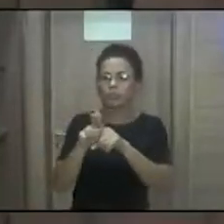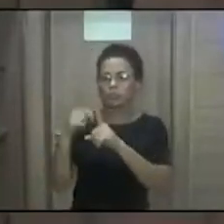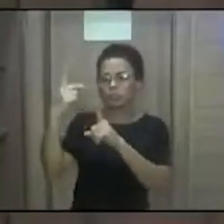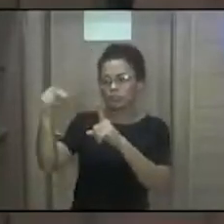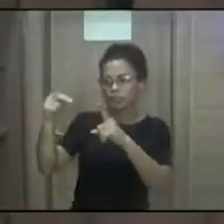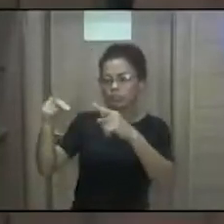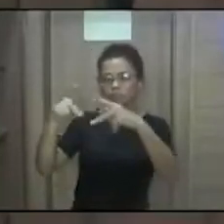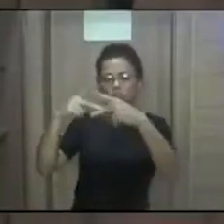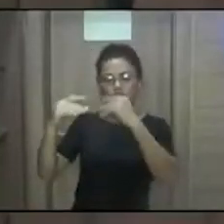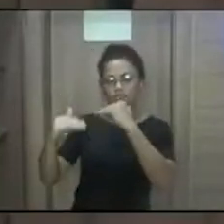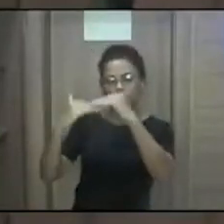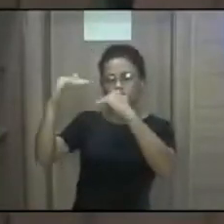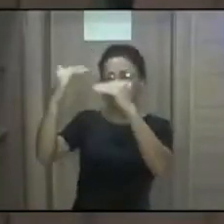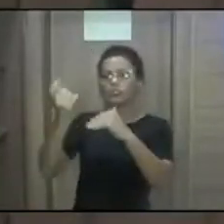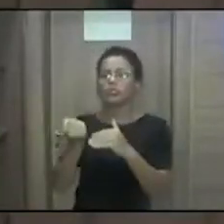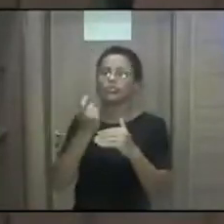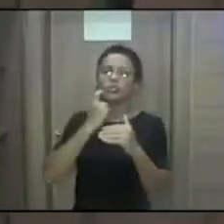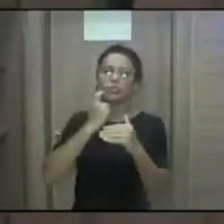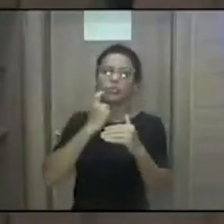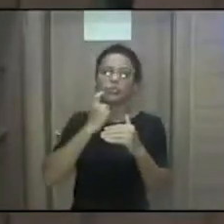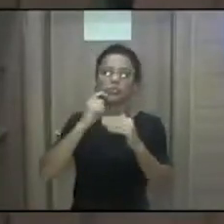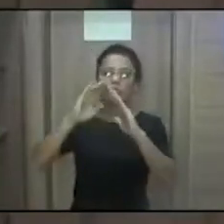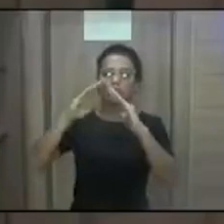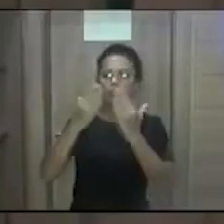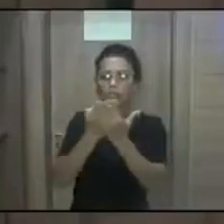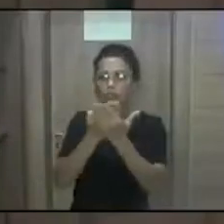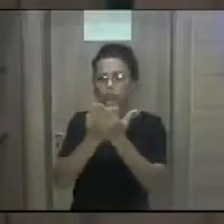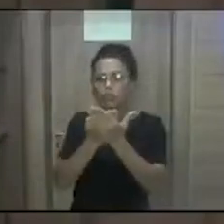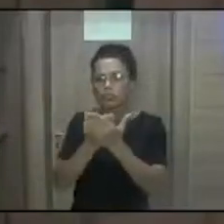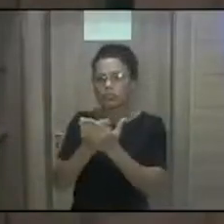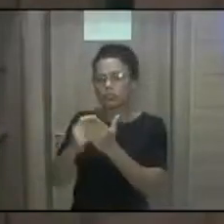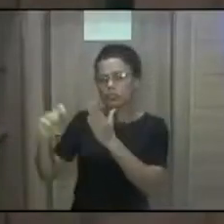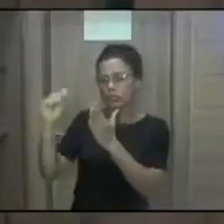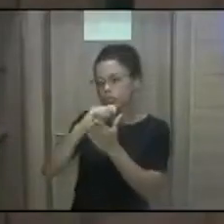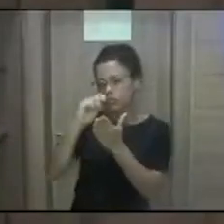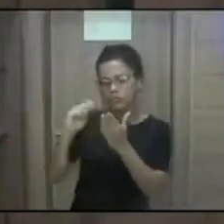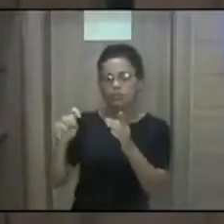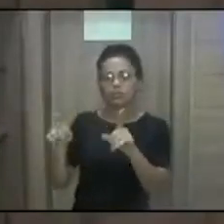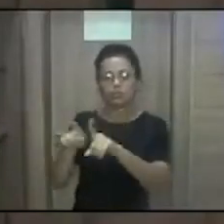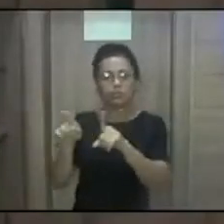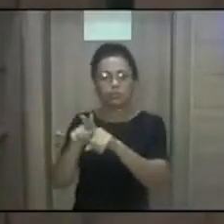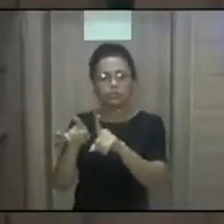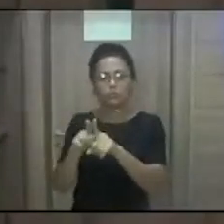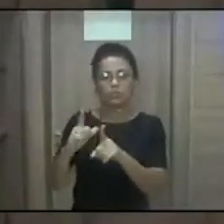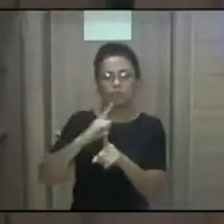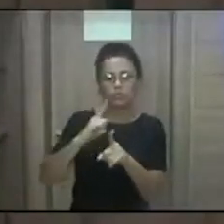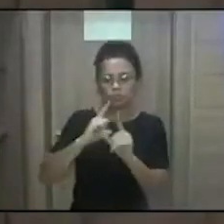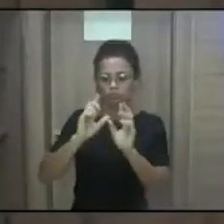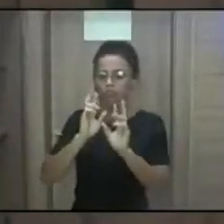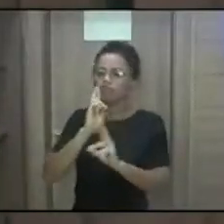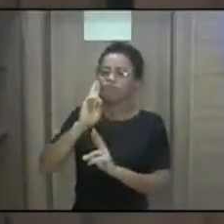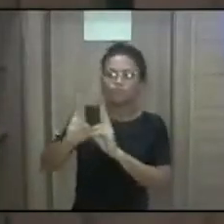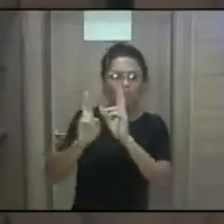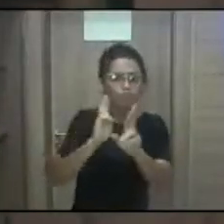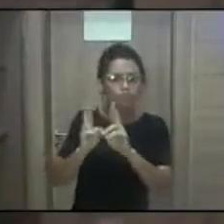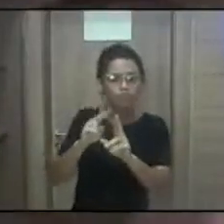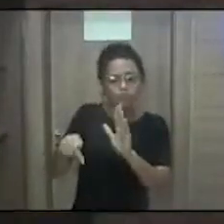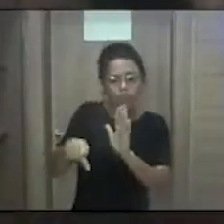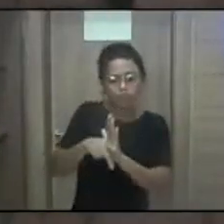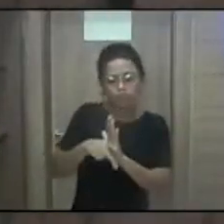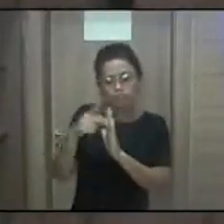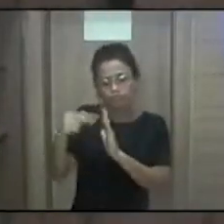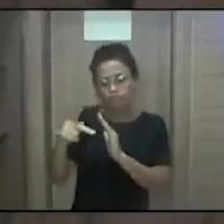bucal interescolares, também o acesso à escova dental. Isso, de fato, tem resultados nessa tendência de